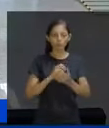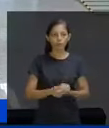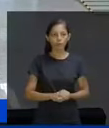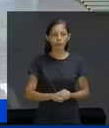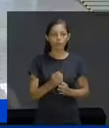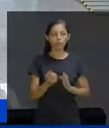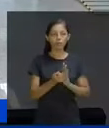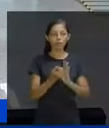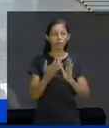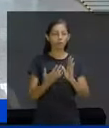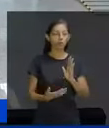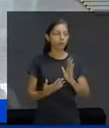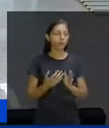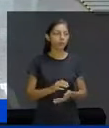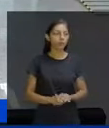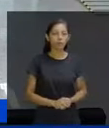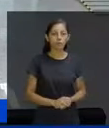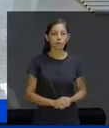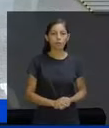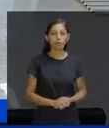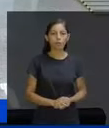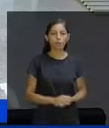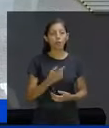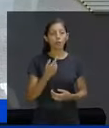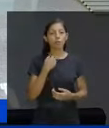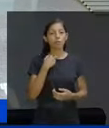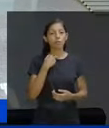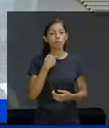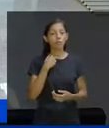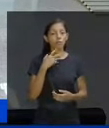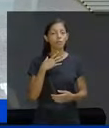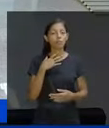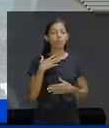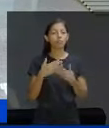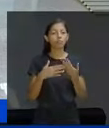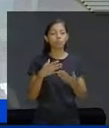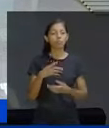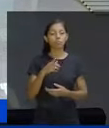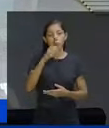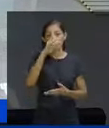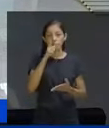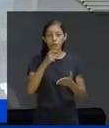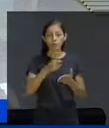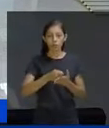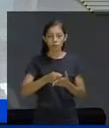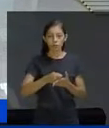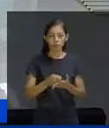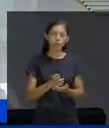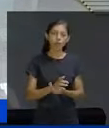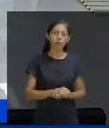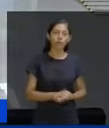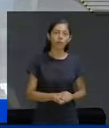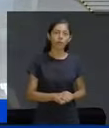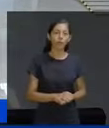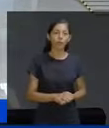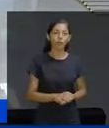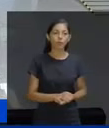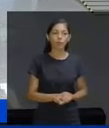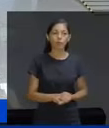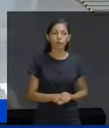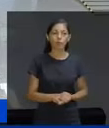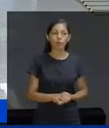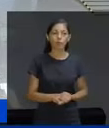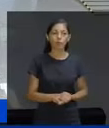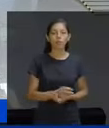podem ser utilizados para adequar a decisão ao entendimento da parte embargante, acolher pretensões que refletem mero inconformismo ou